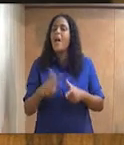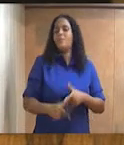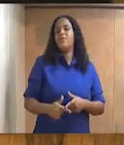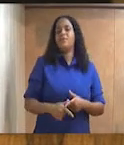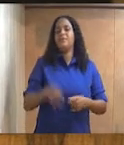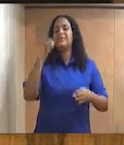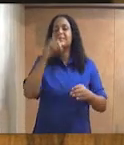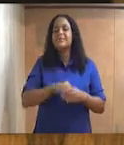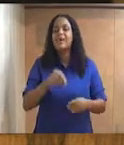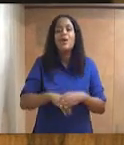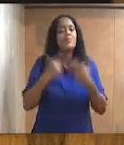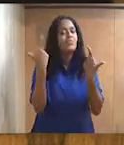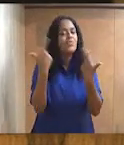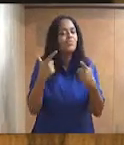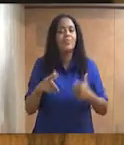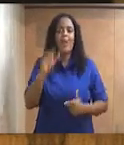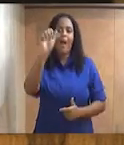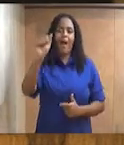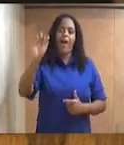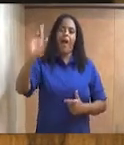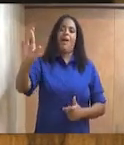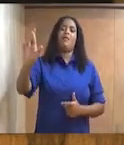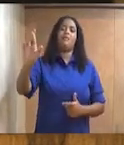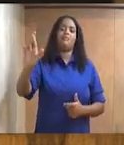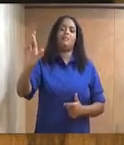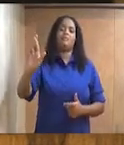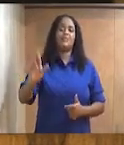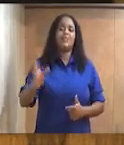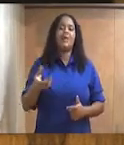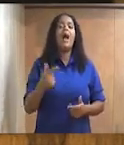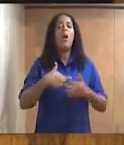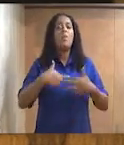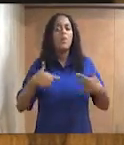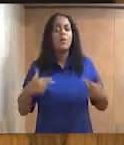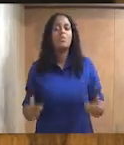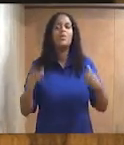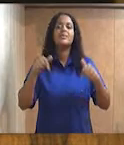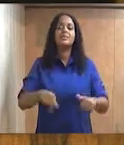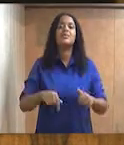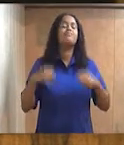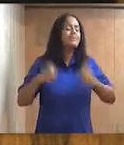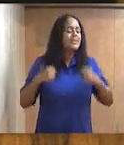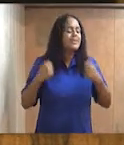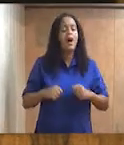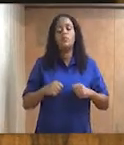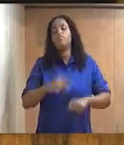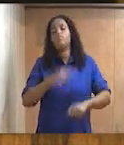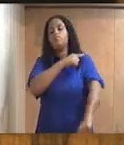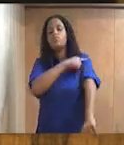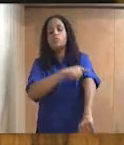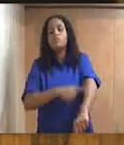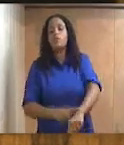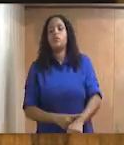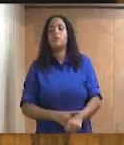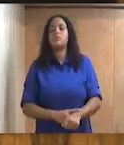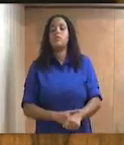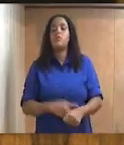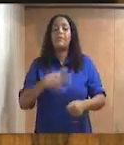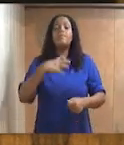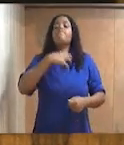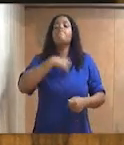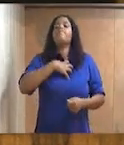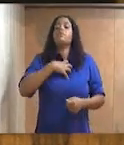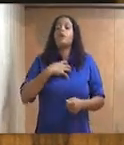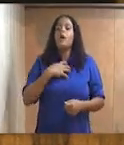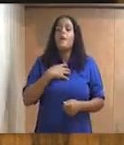e sem ar-condicionado. Isso é um descaso com a nossa educação. Só para sentirmos